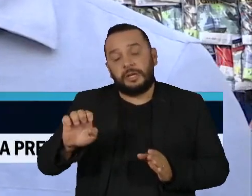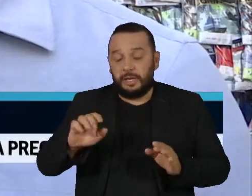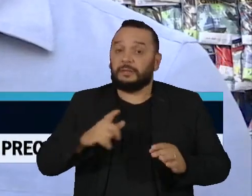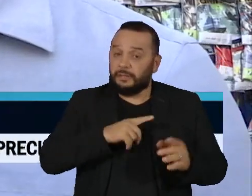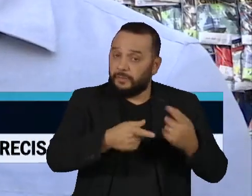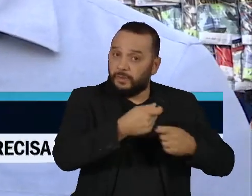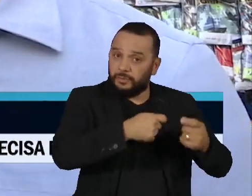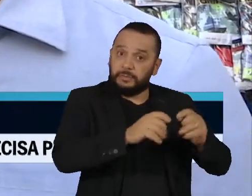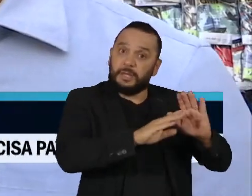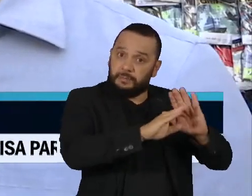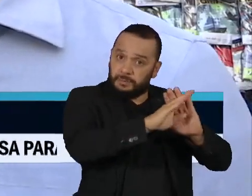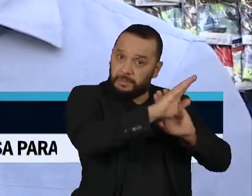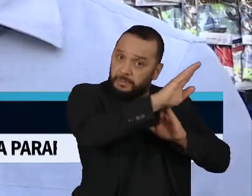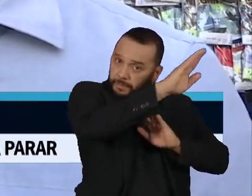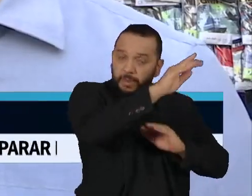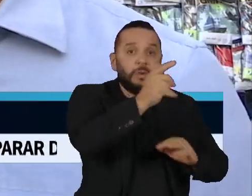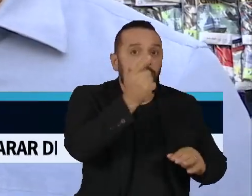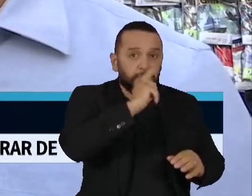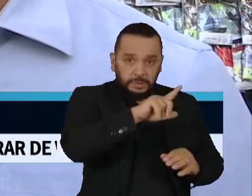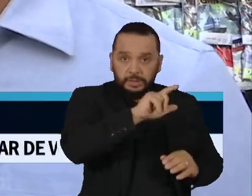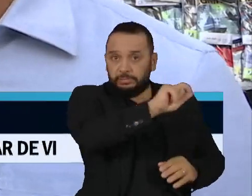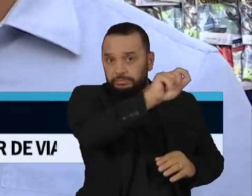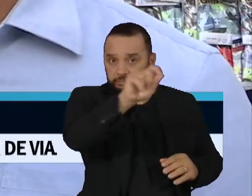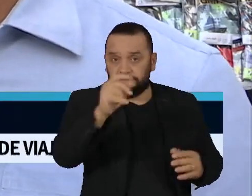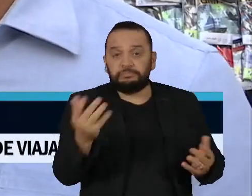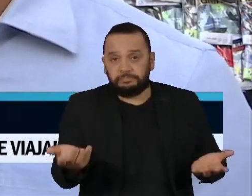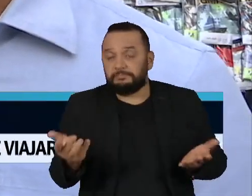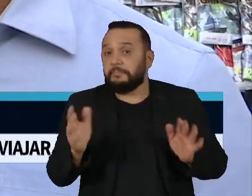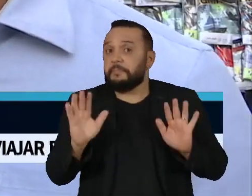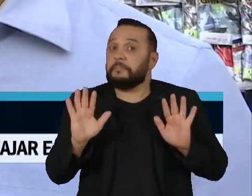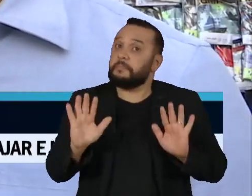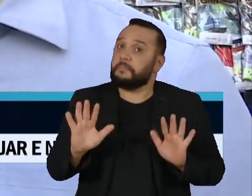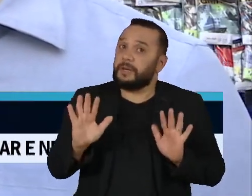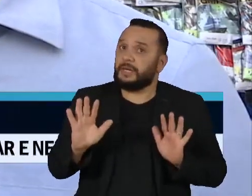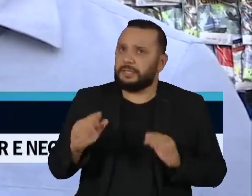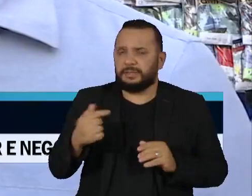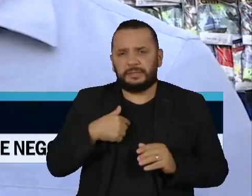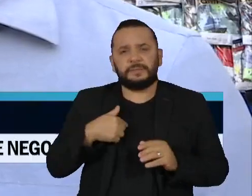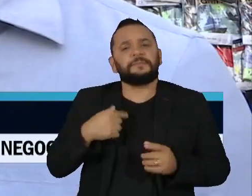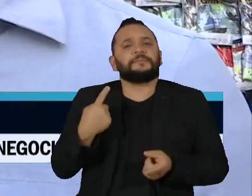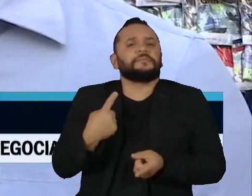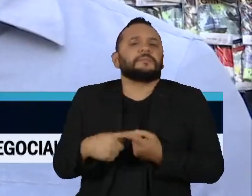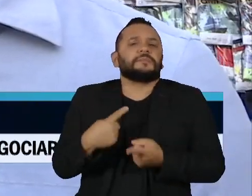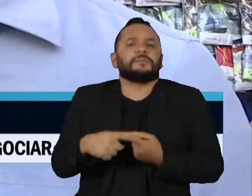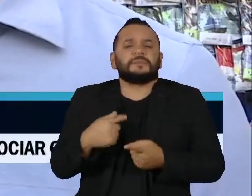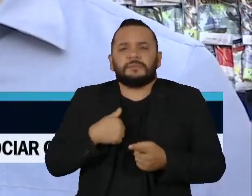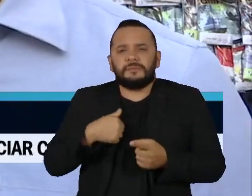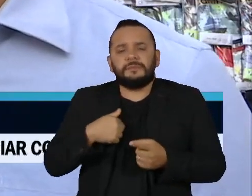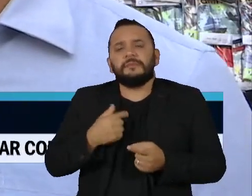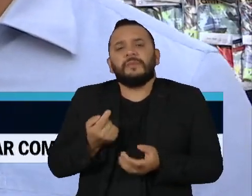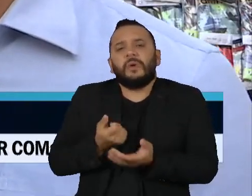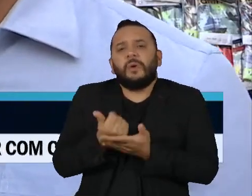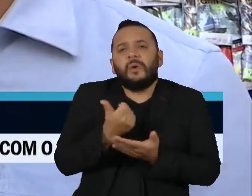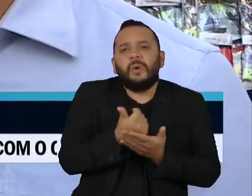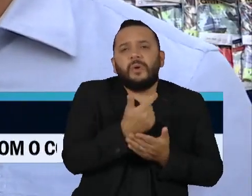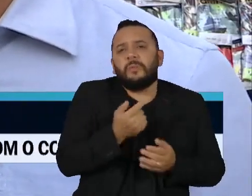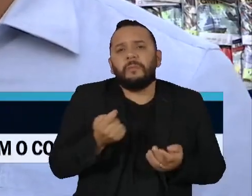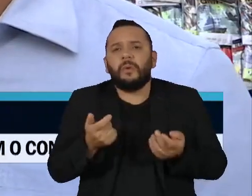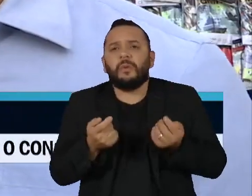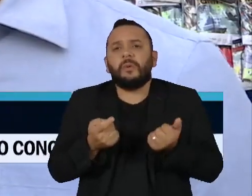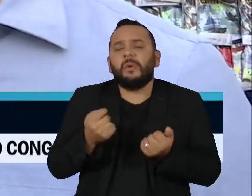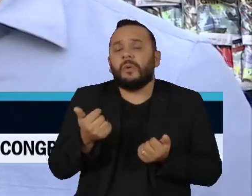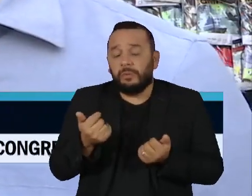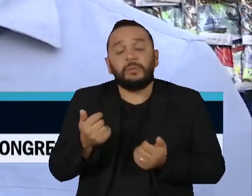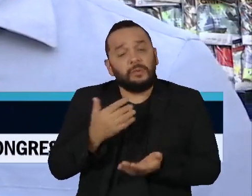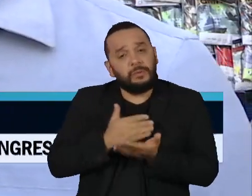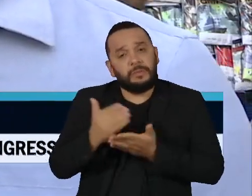velocidade surpreendente para a maioria dos analistas. Aliás, essa desaceleração vem ocorrendo desde o início do ano passado.